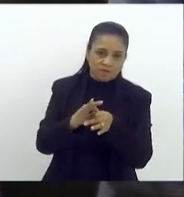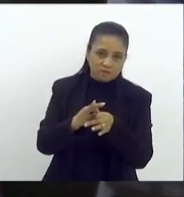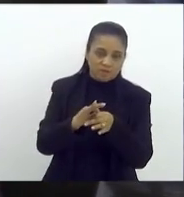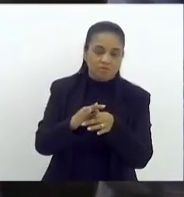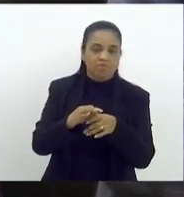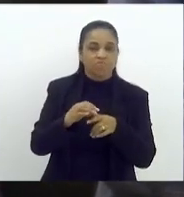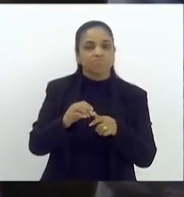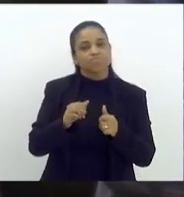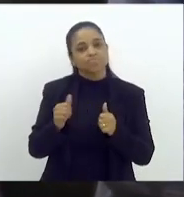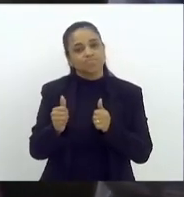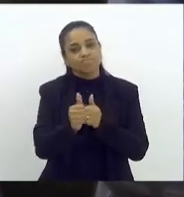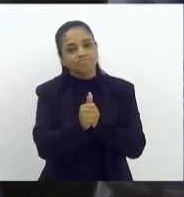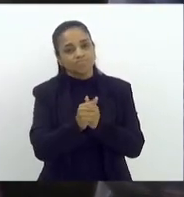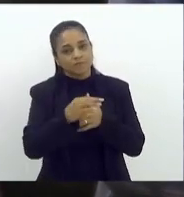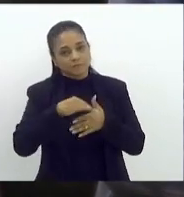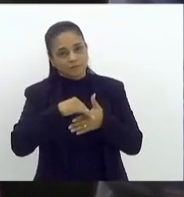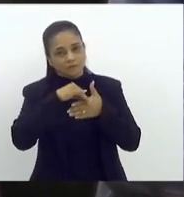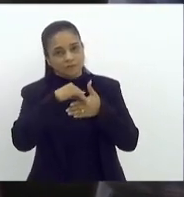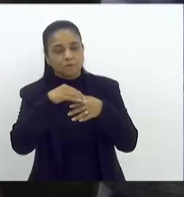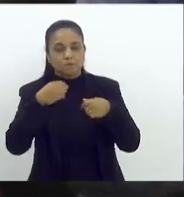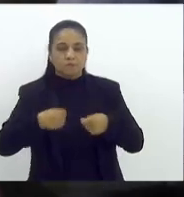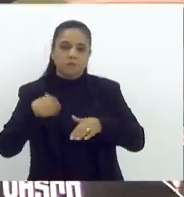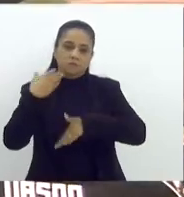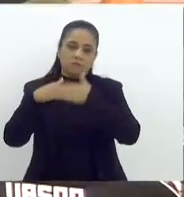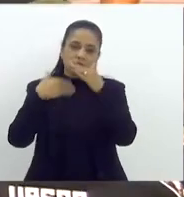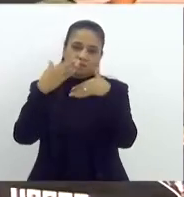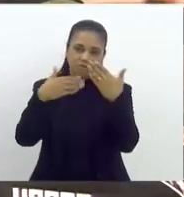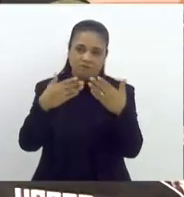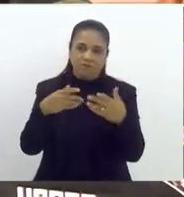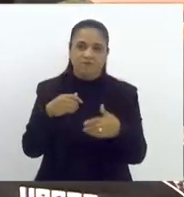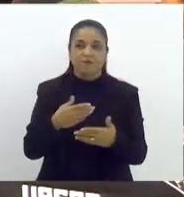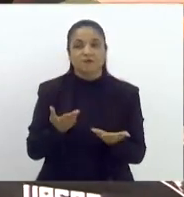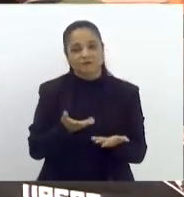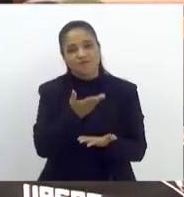frente precisa fazer para ser Próspera então vai lá Juliana